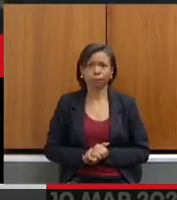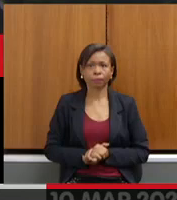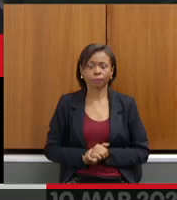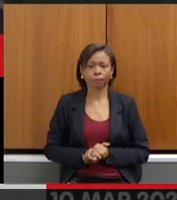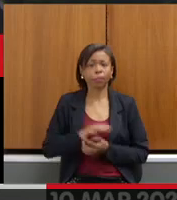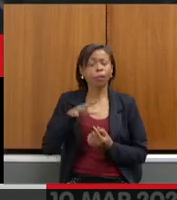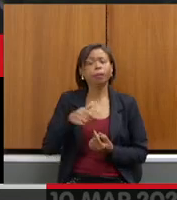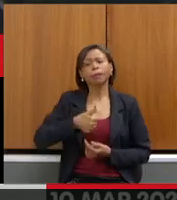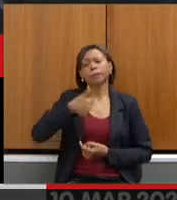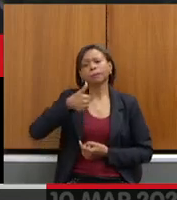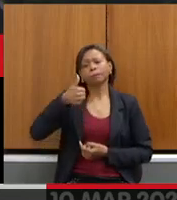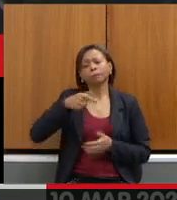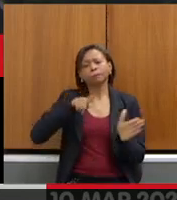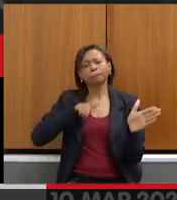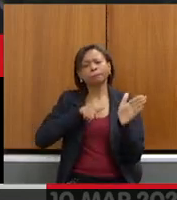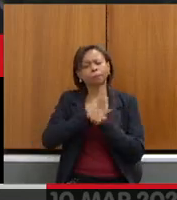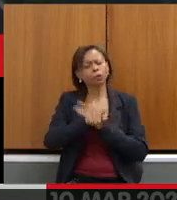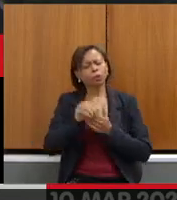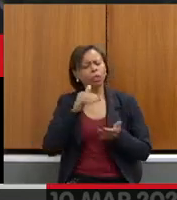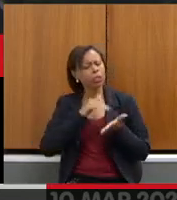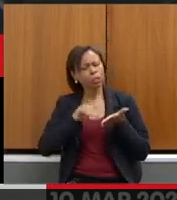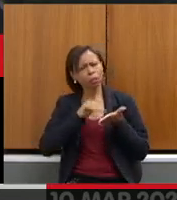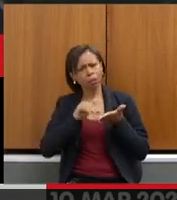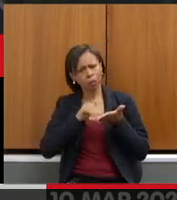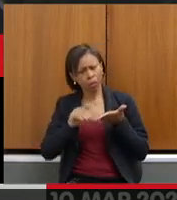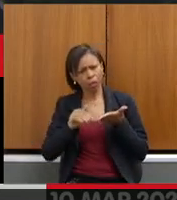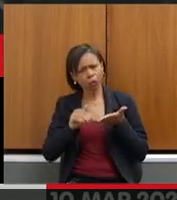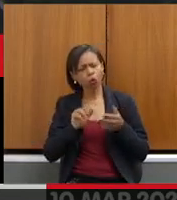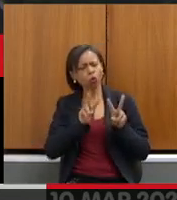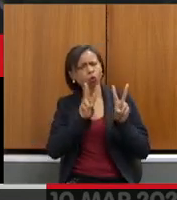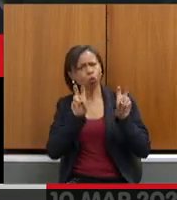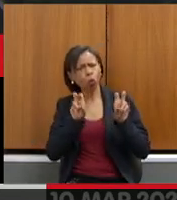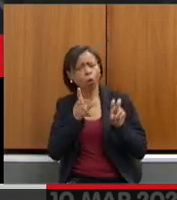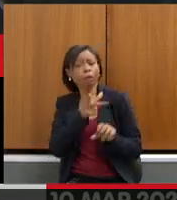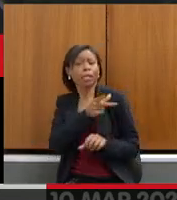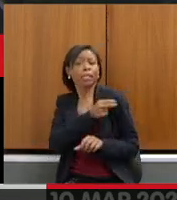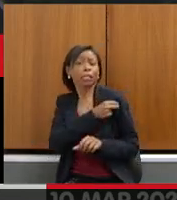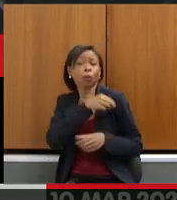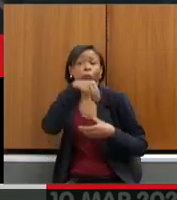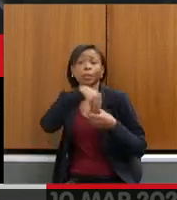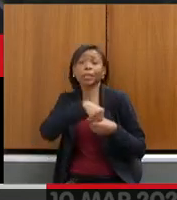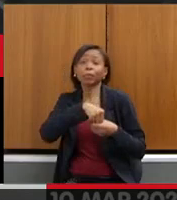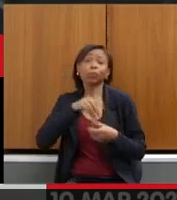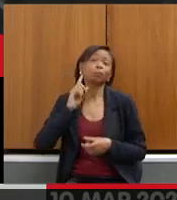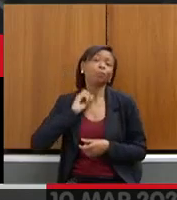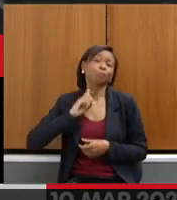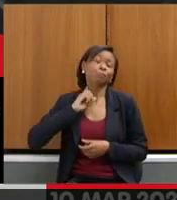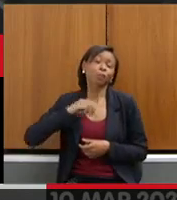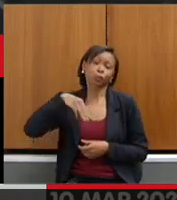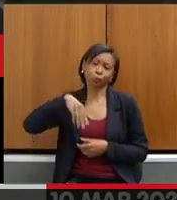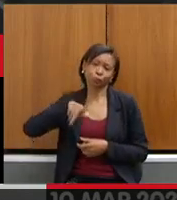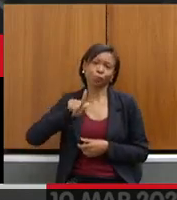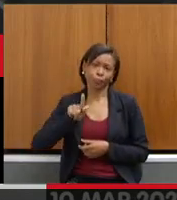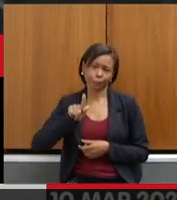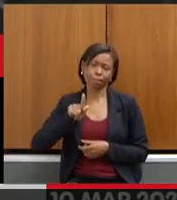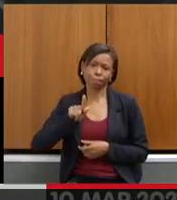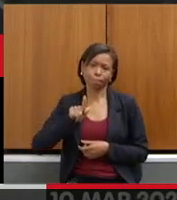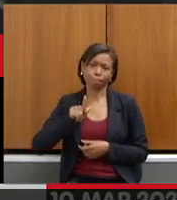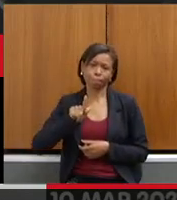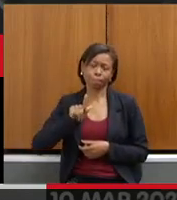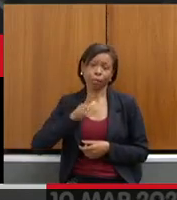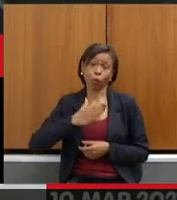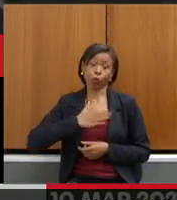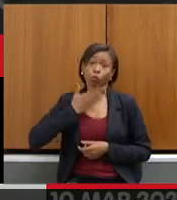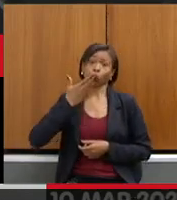primeira pergunta a respeito da vacinação no estado de Minas Gerais causou